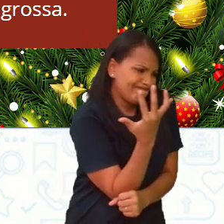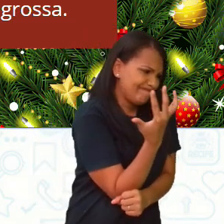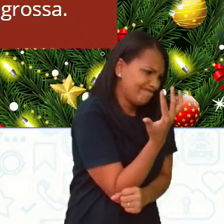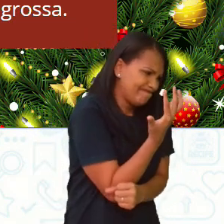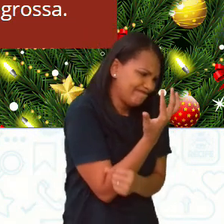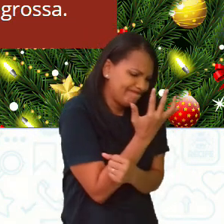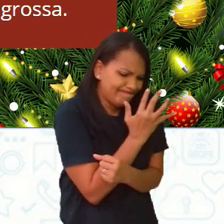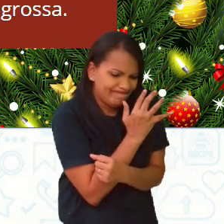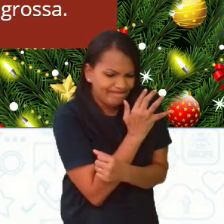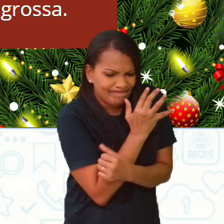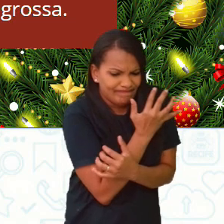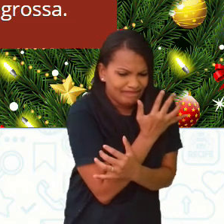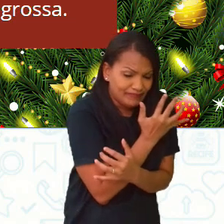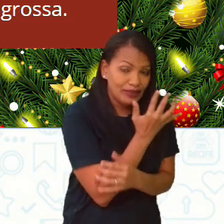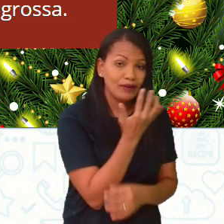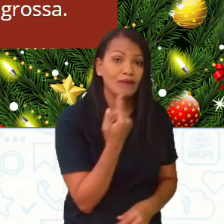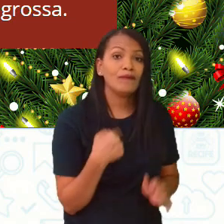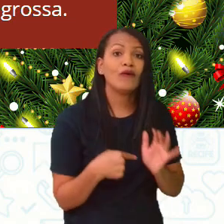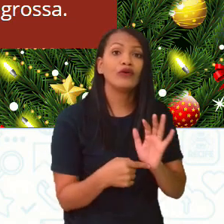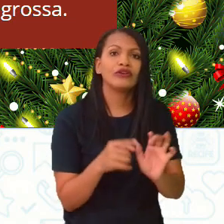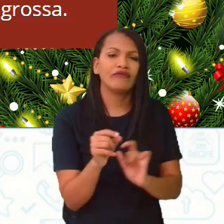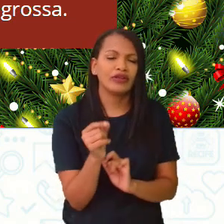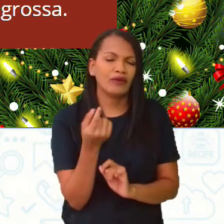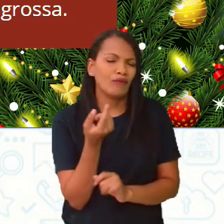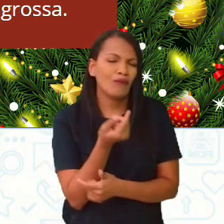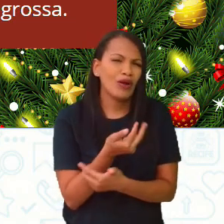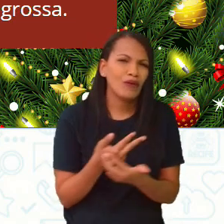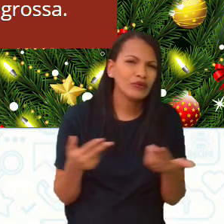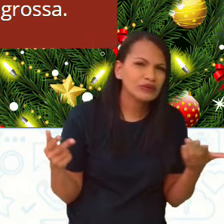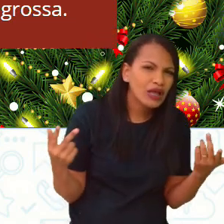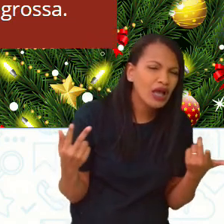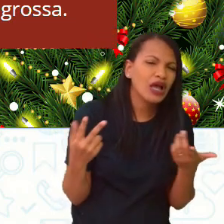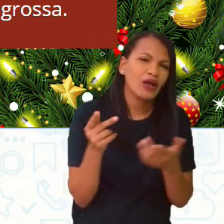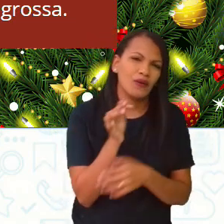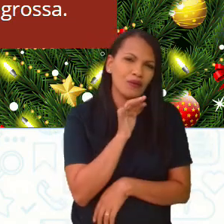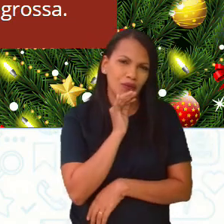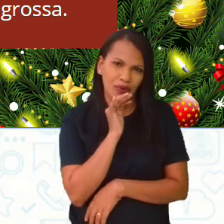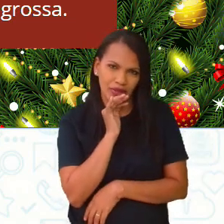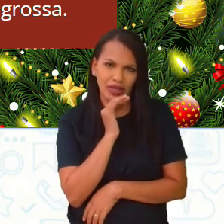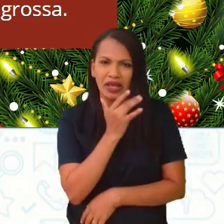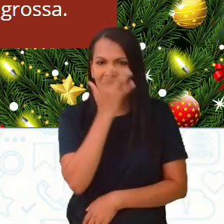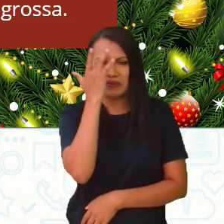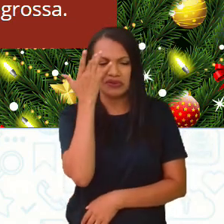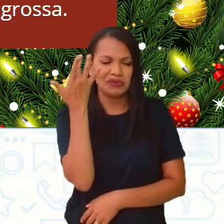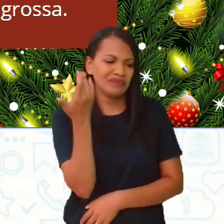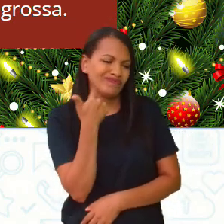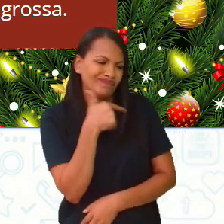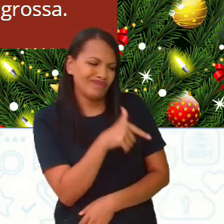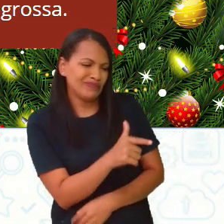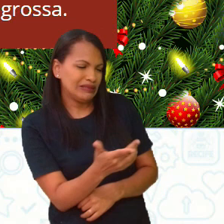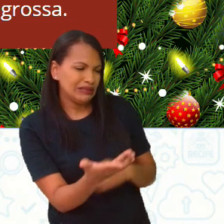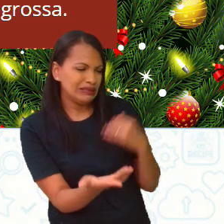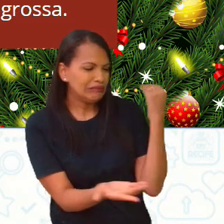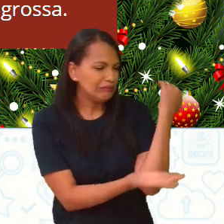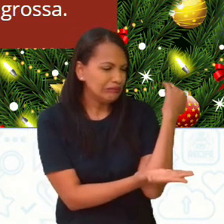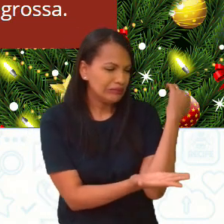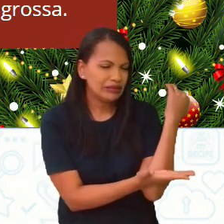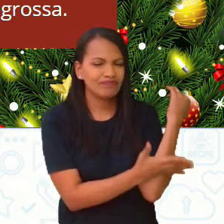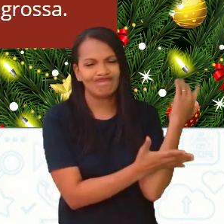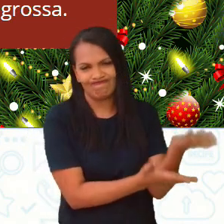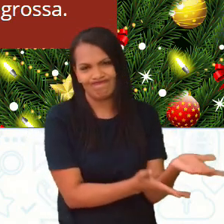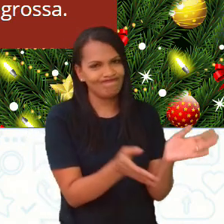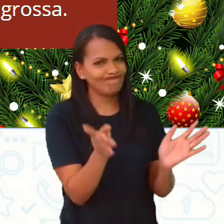comprar a árvorezinha, ela mostrava algum defeitozinho e aí ninguém levava ela para casa, certo? Ela,